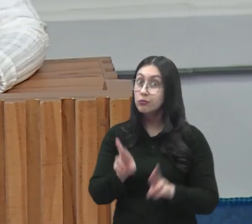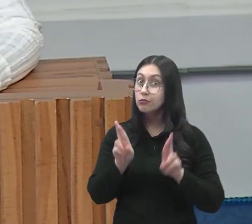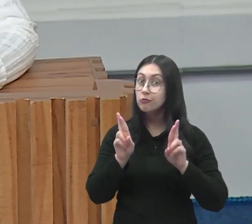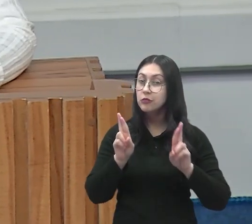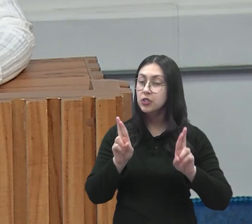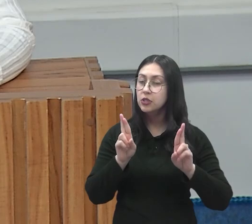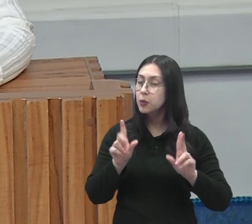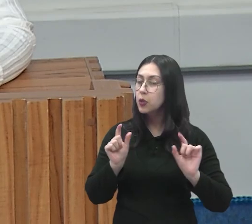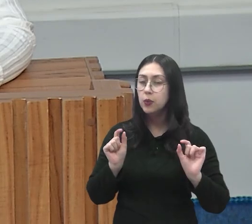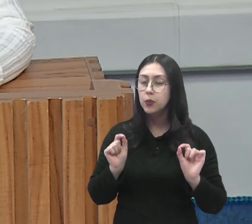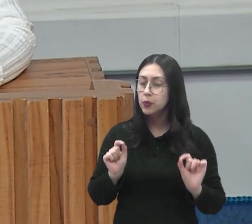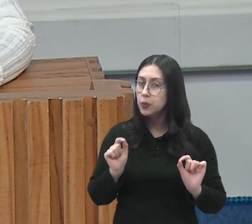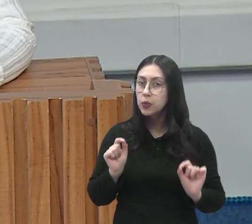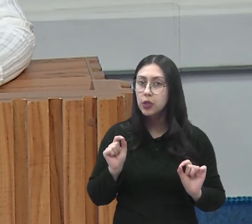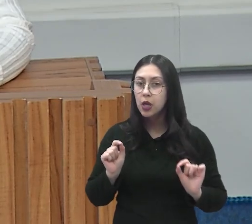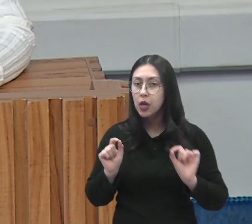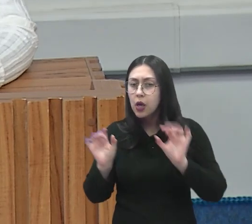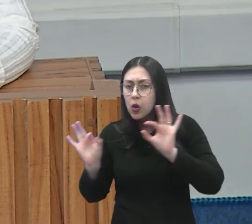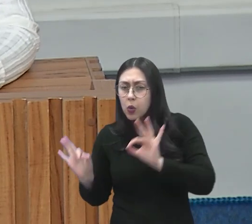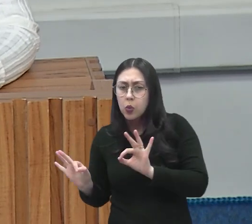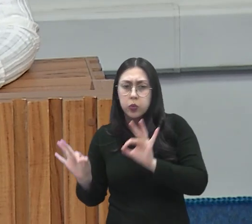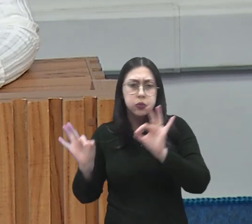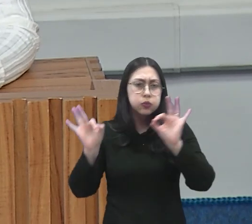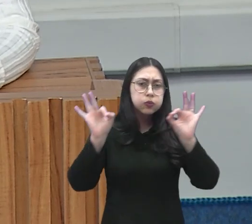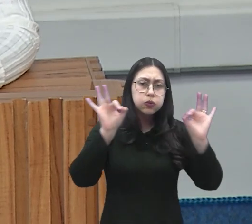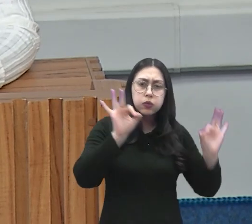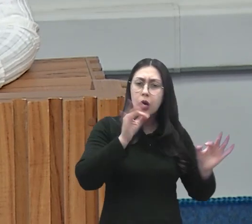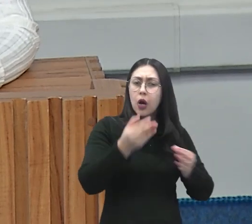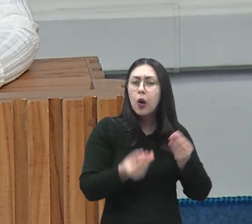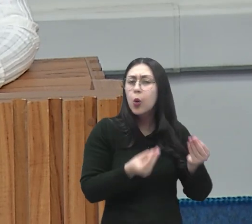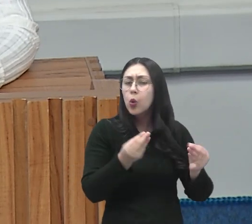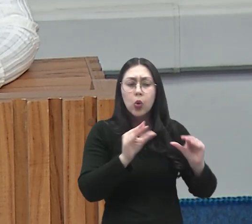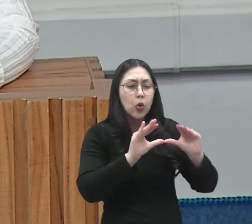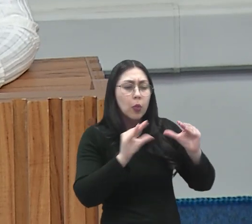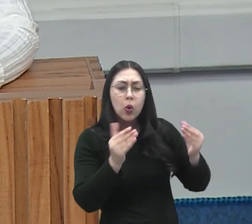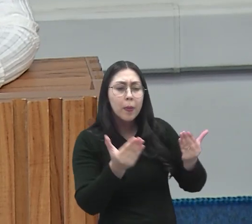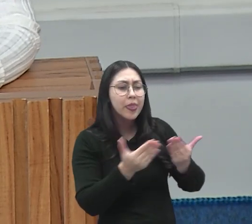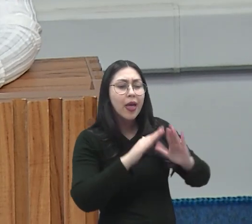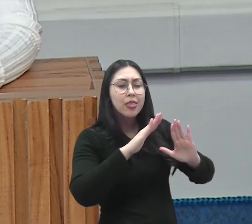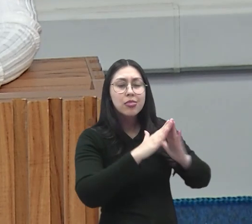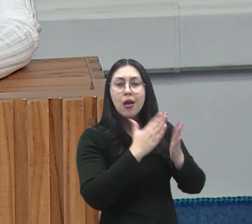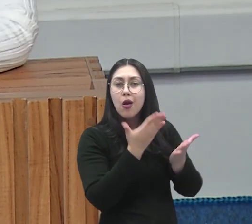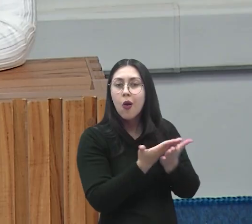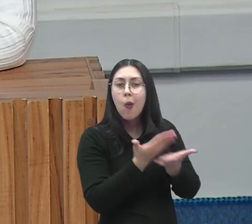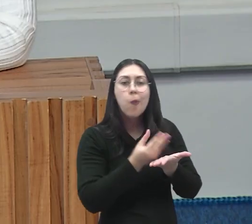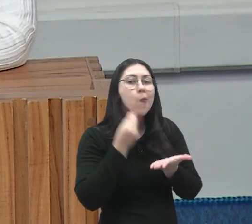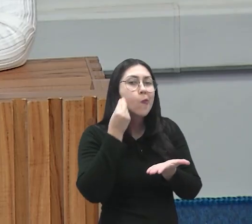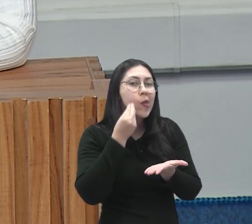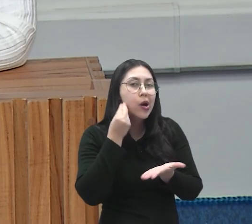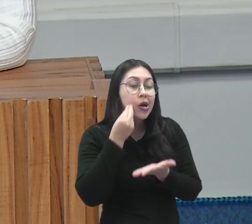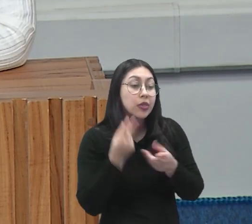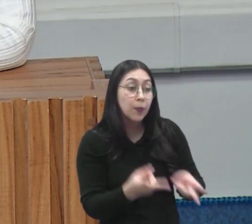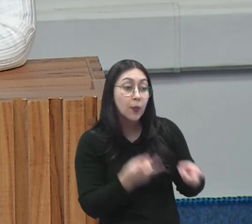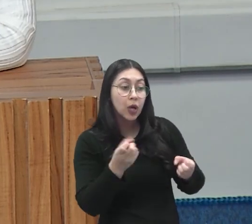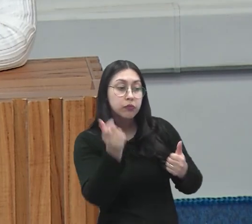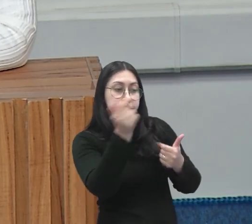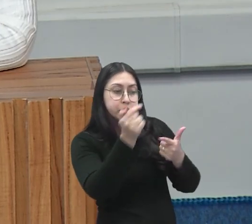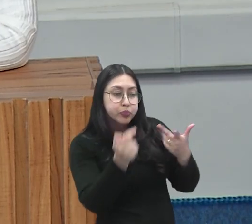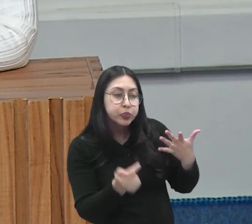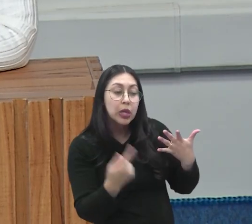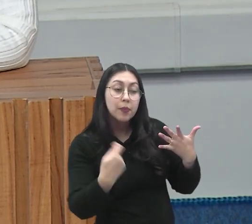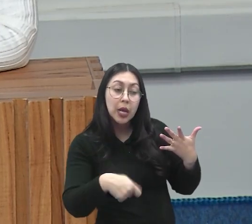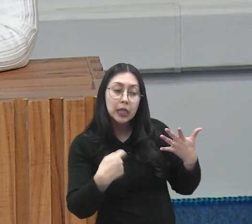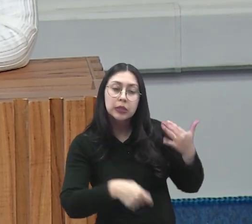cidade. A expectativa dos vereadores é acompanhar de perto a realidade da comunidade escolar para identificar pontos